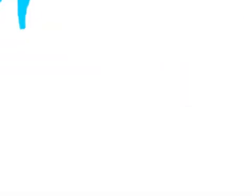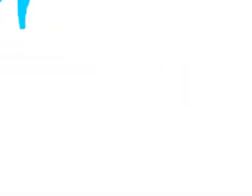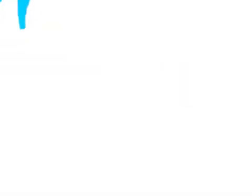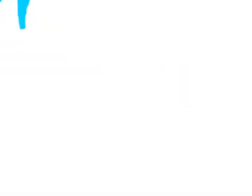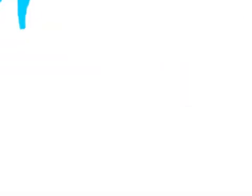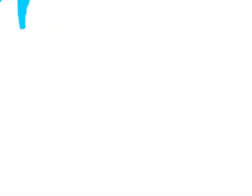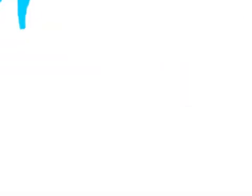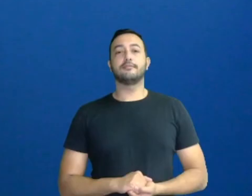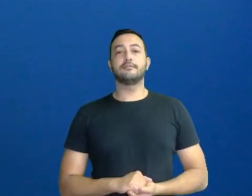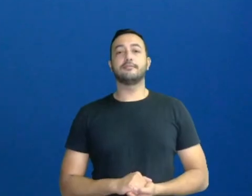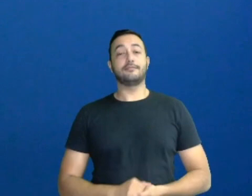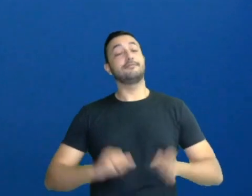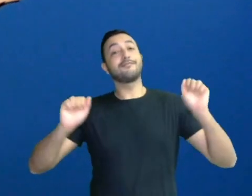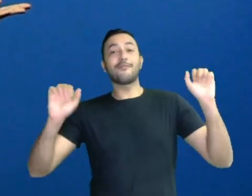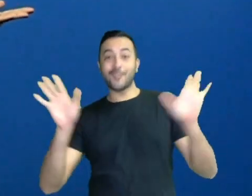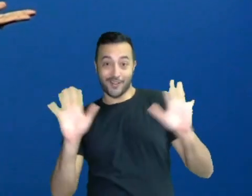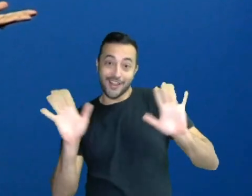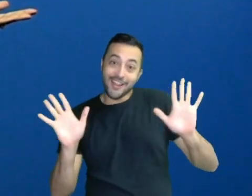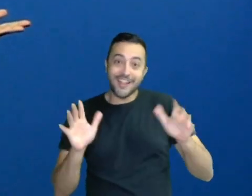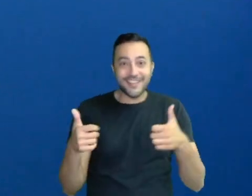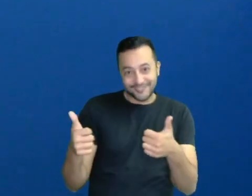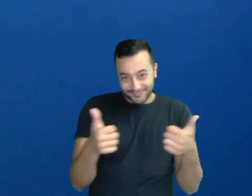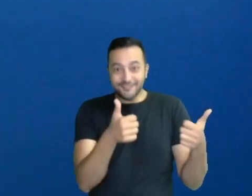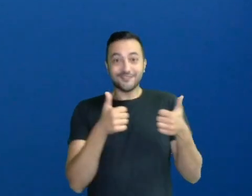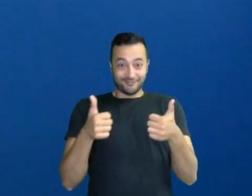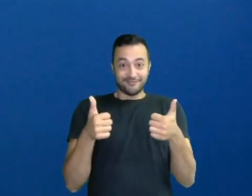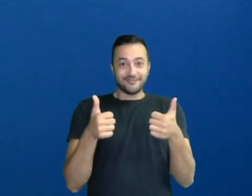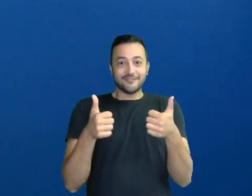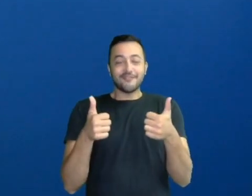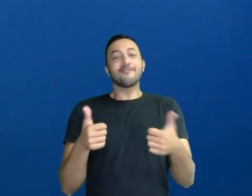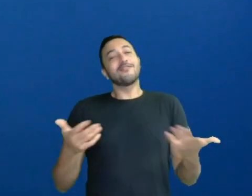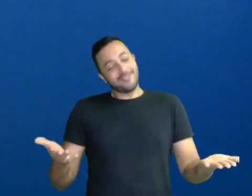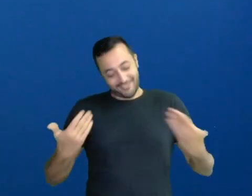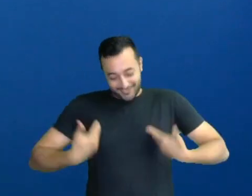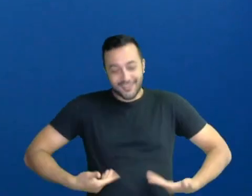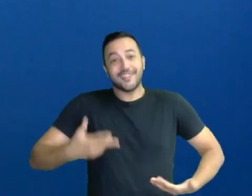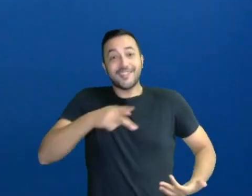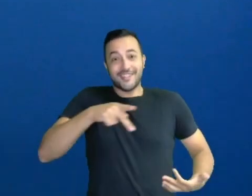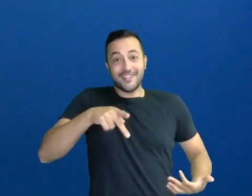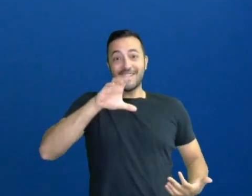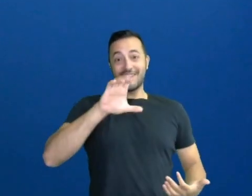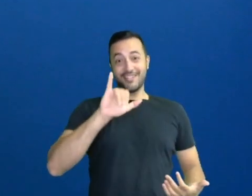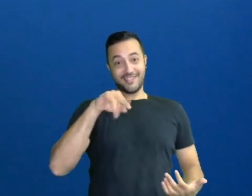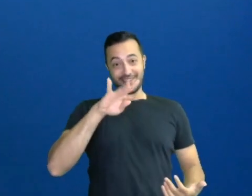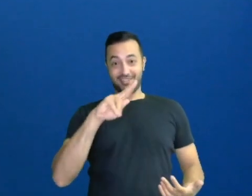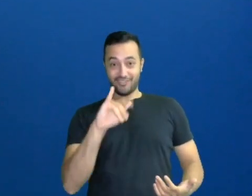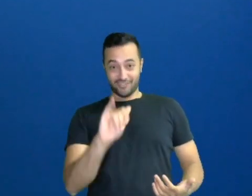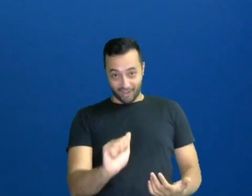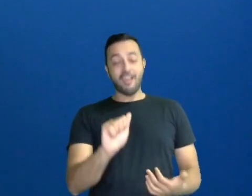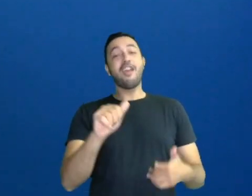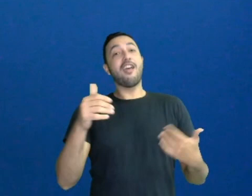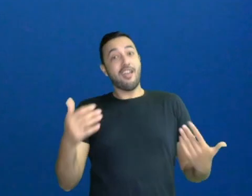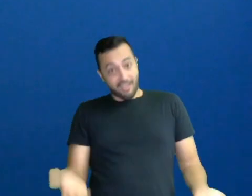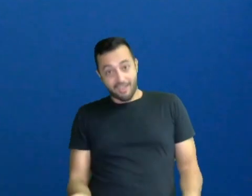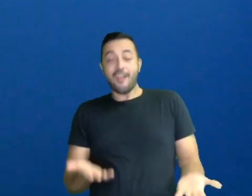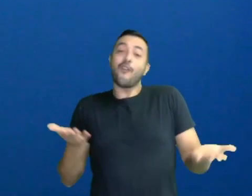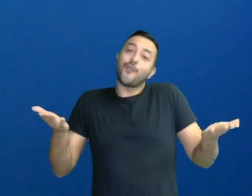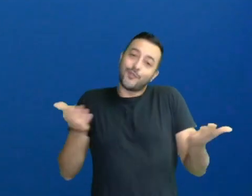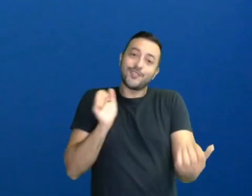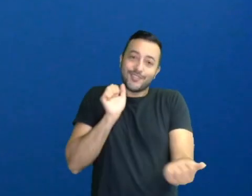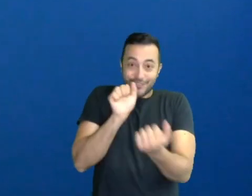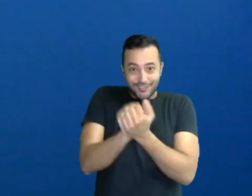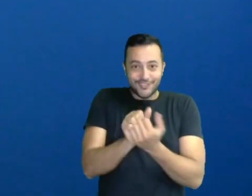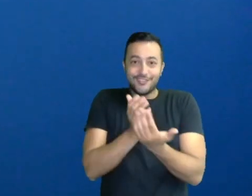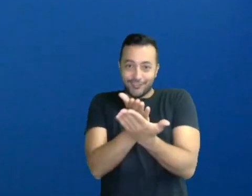o Olá pessoal tudo bem Eu sou a professora Cíntia mas estarei com